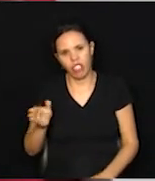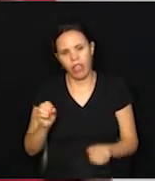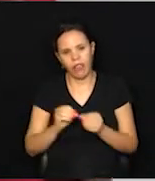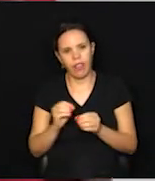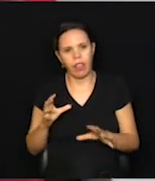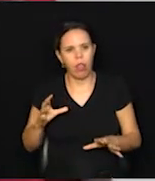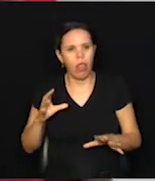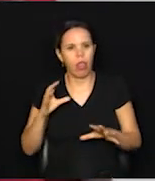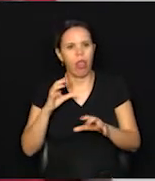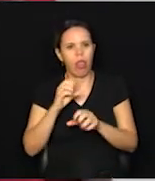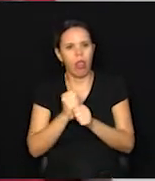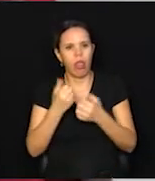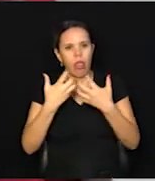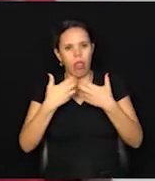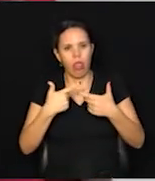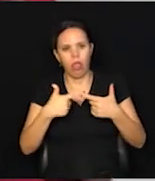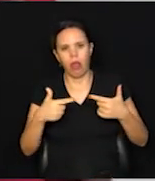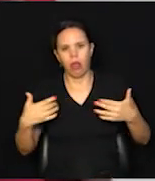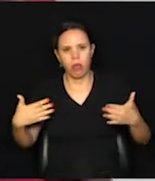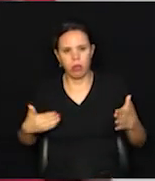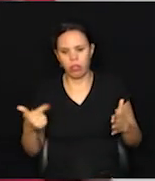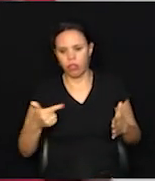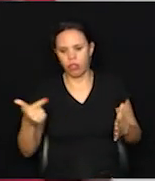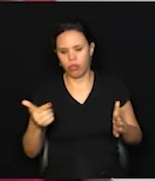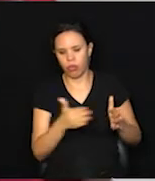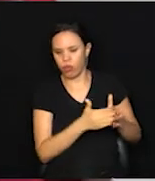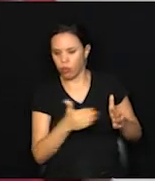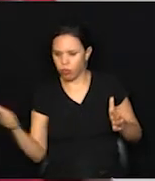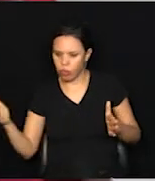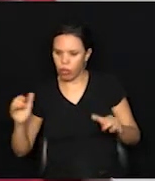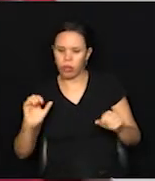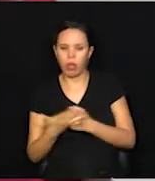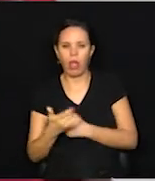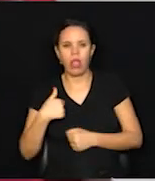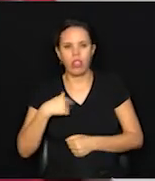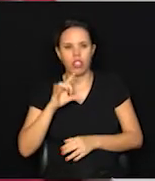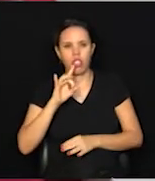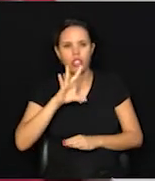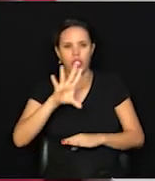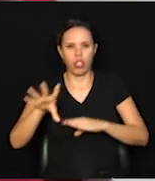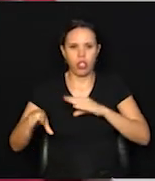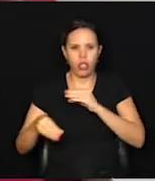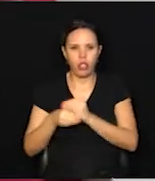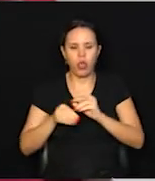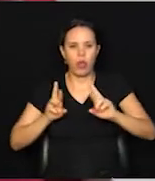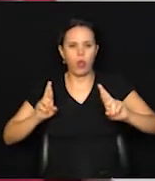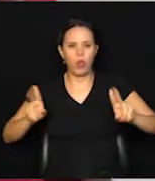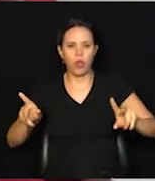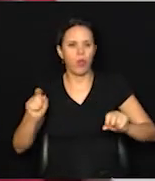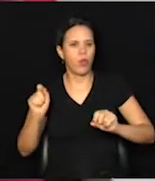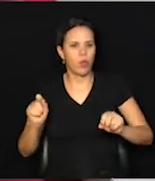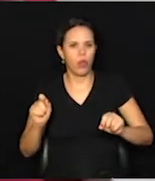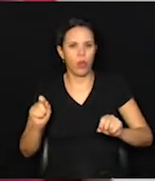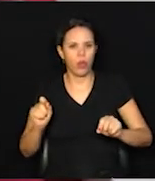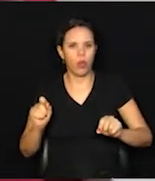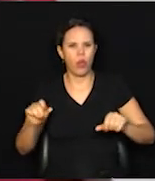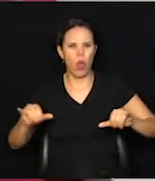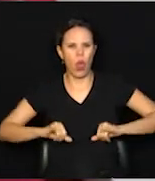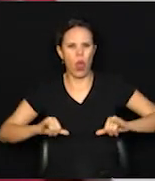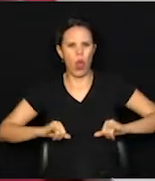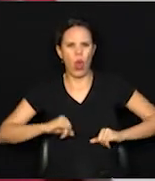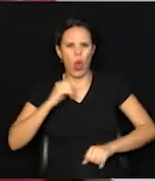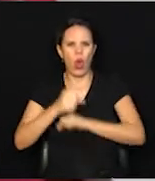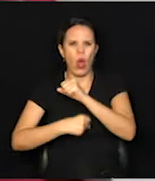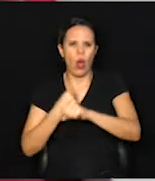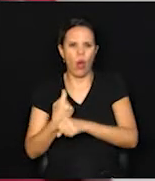da situação da segunda onda. Eu só complementaria que, diferentemente do nosso sofrimento no ano